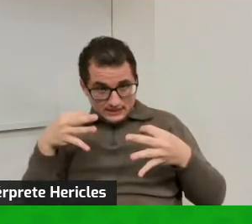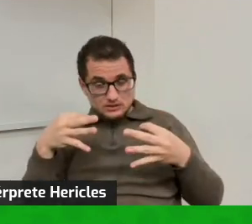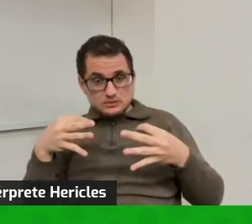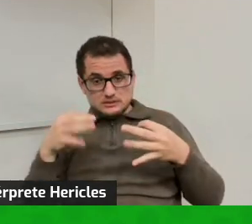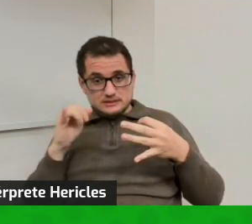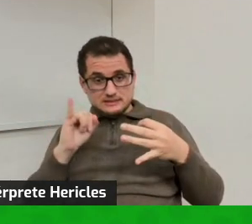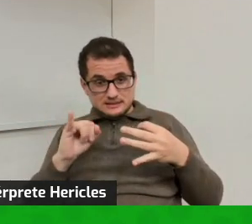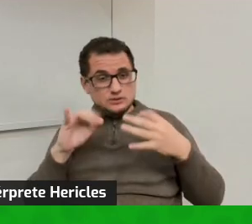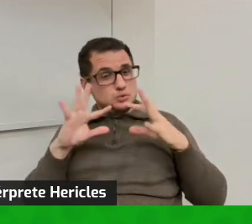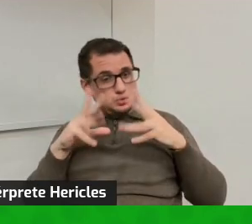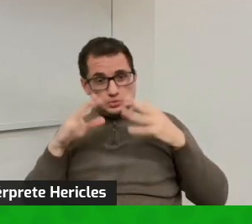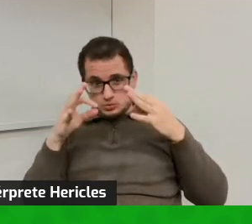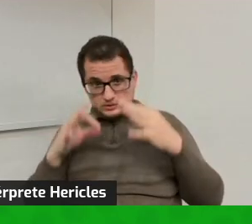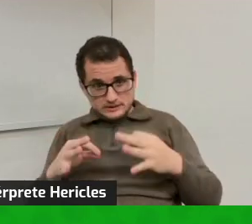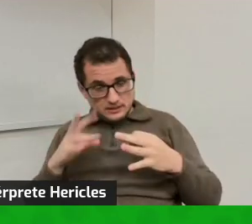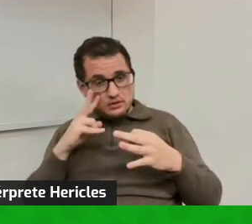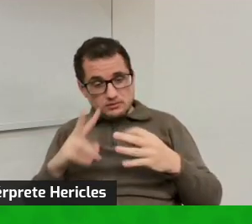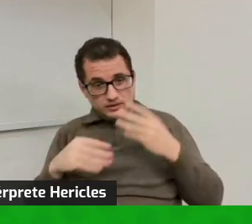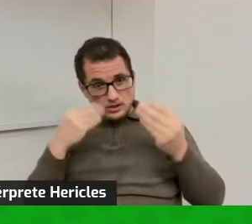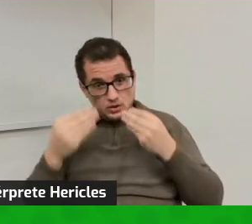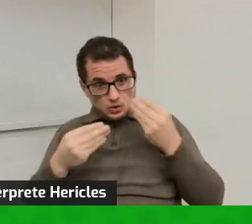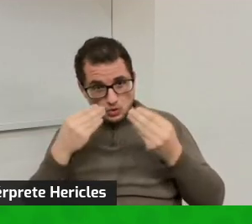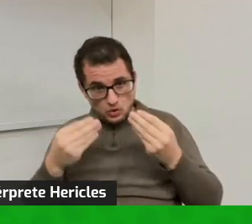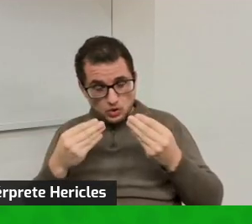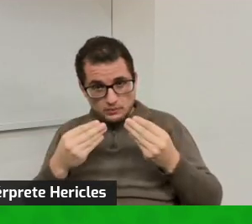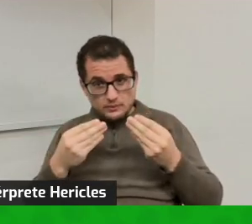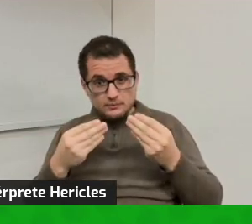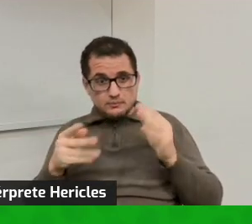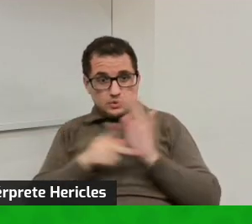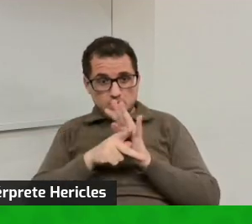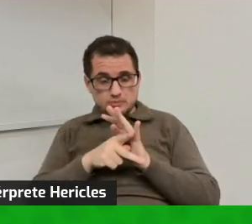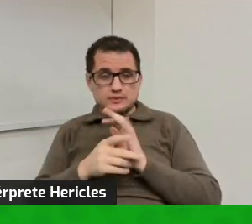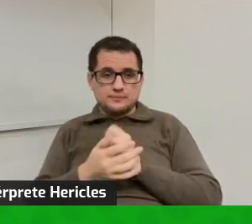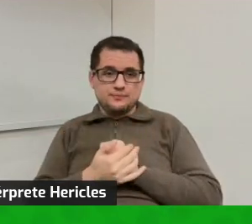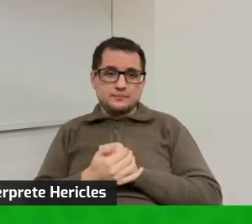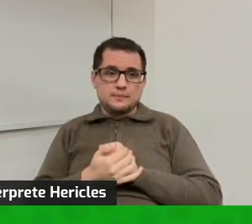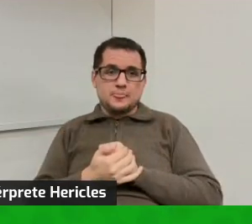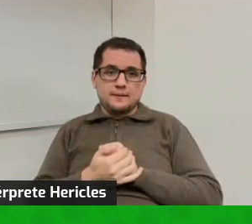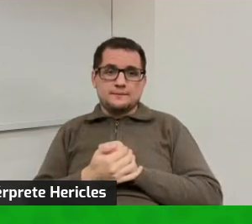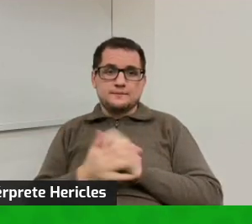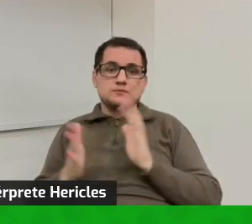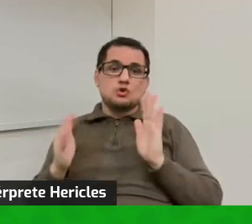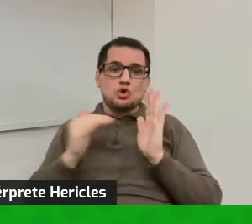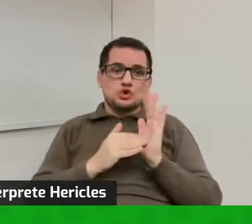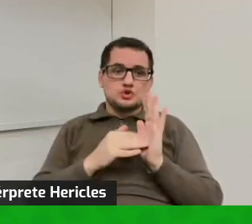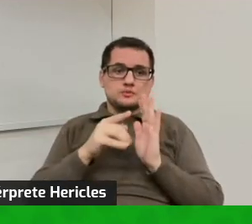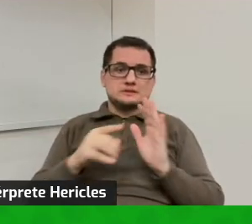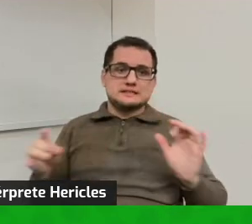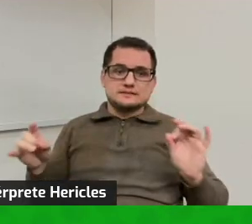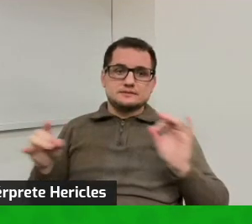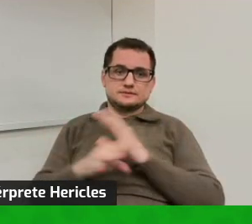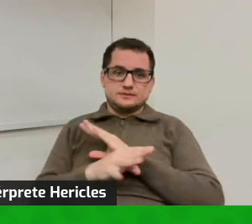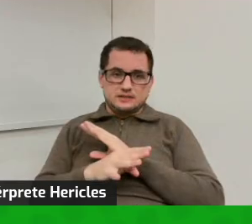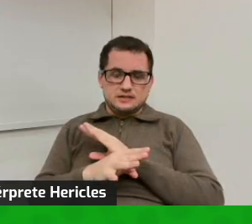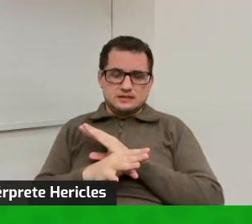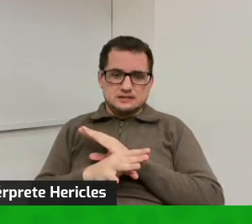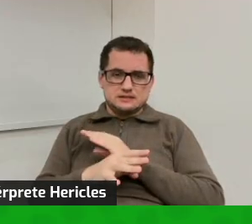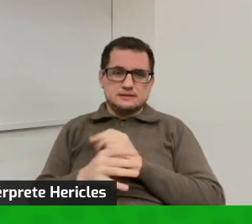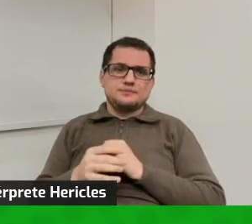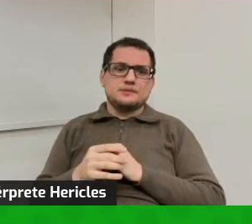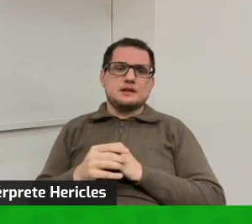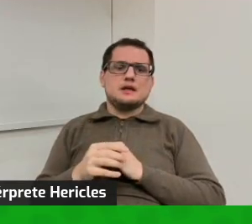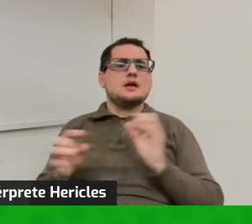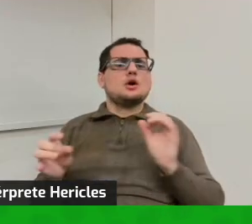apresentação para cada um, vê como que está ali, se está encaixando, se está ficando certinho. E por último, você conclui. E qual que é a nossa conclusão no